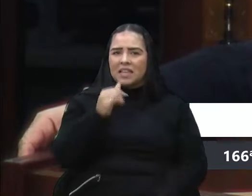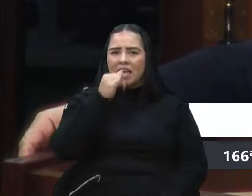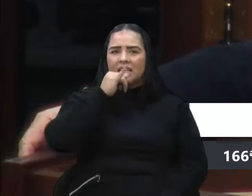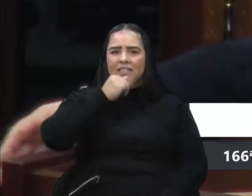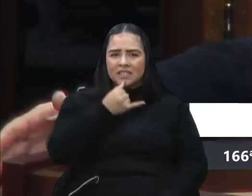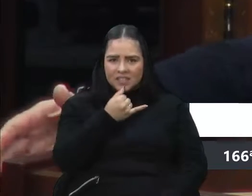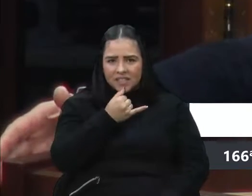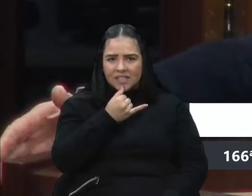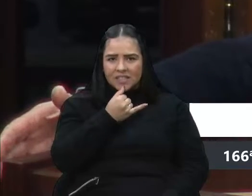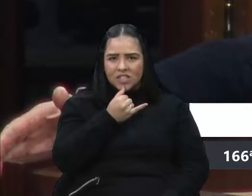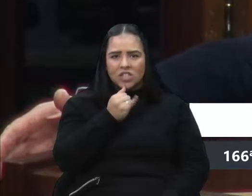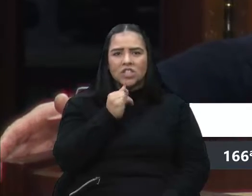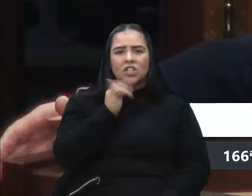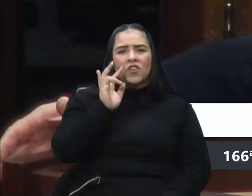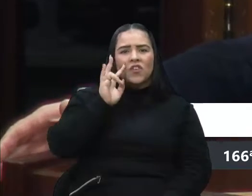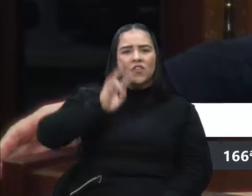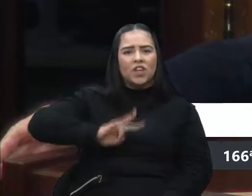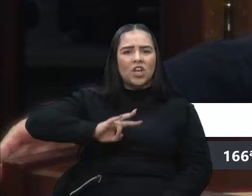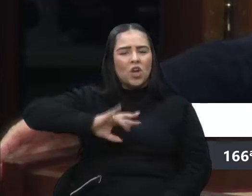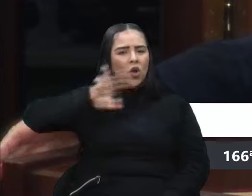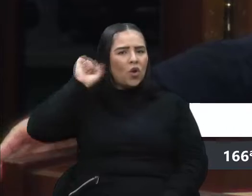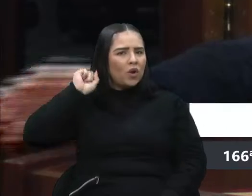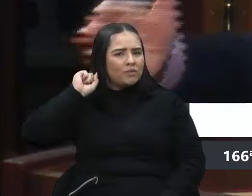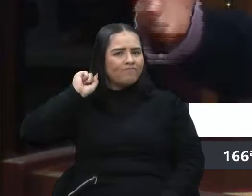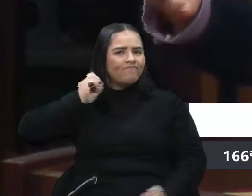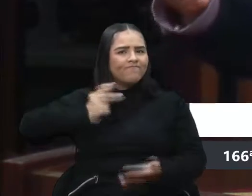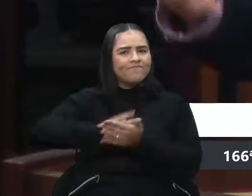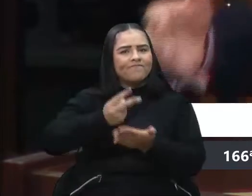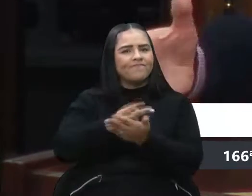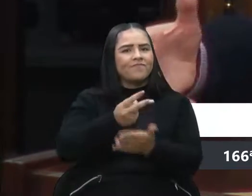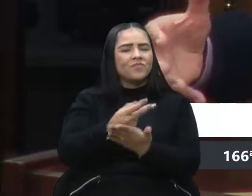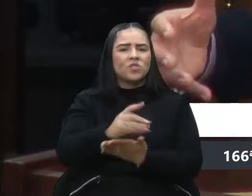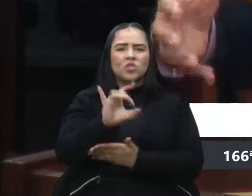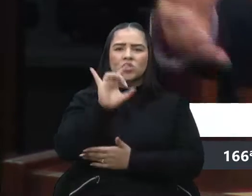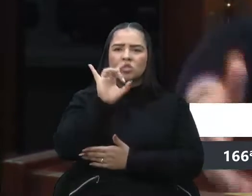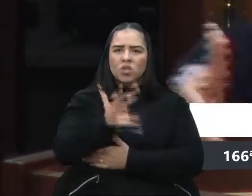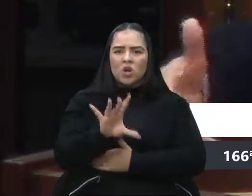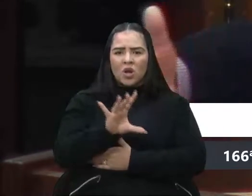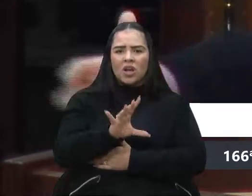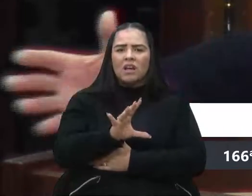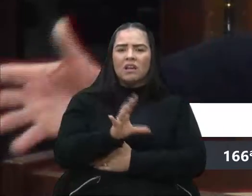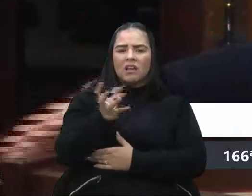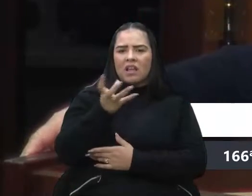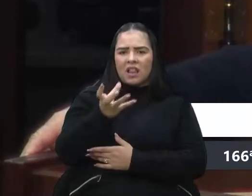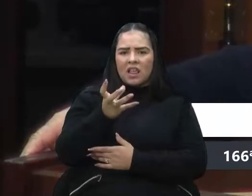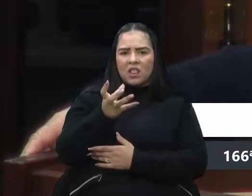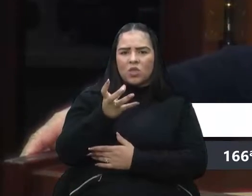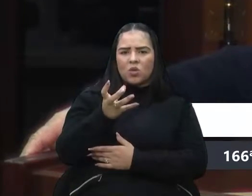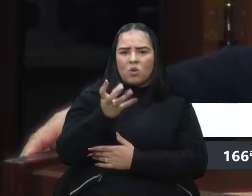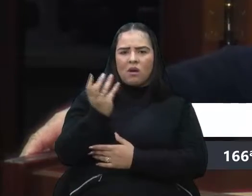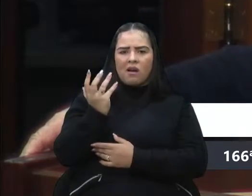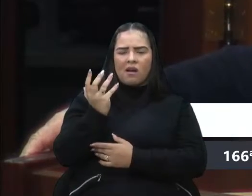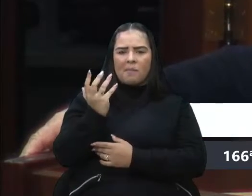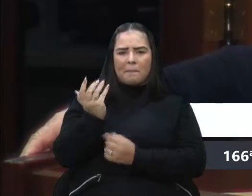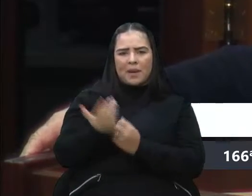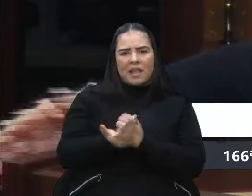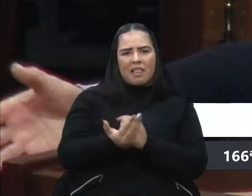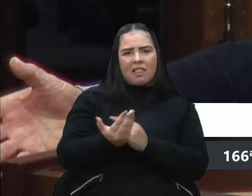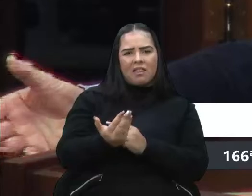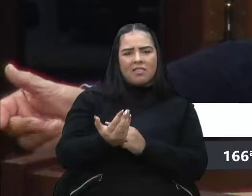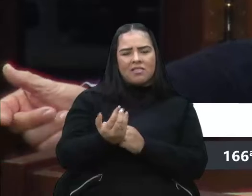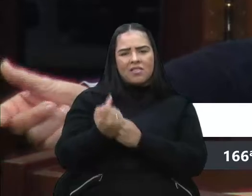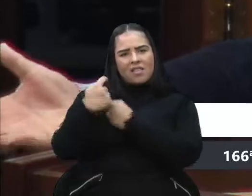triste ouvir a todo momento só querendo puxar para trás. E